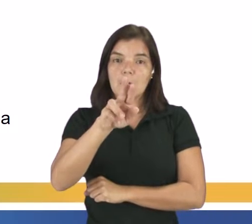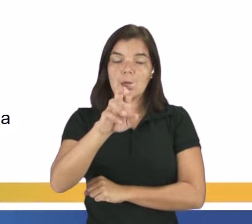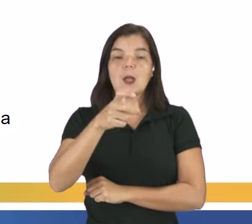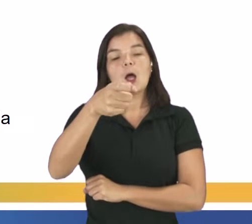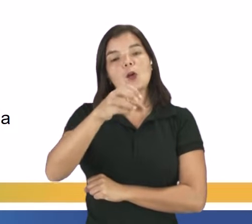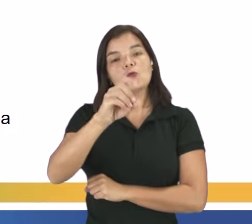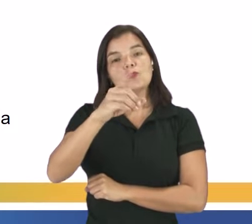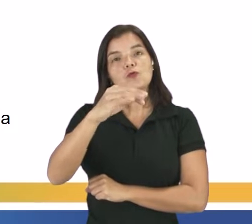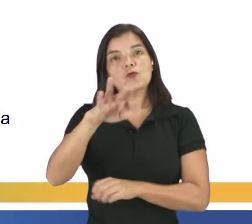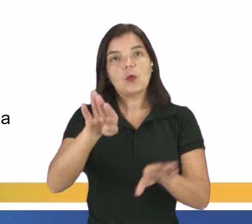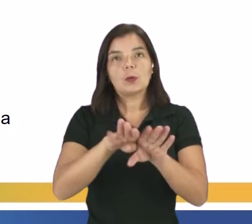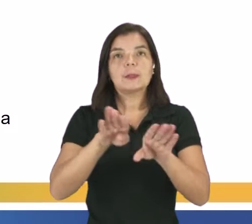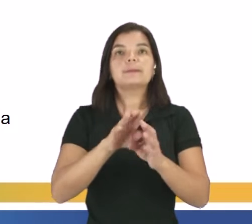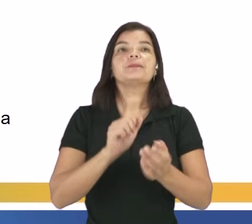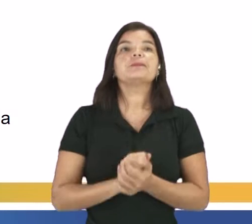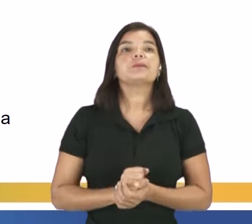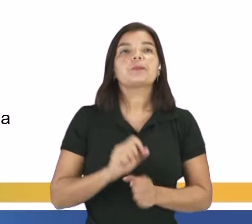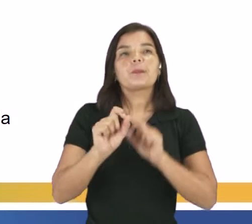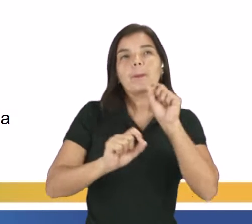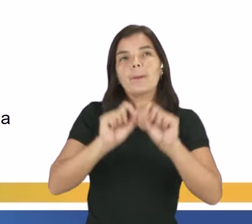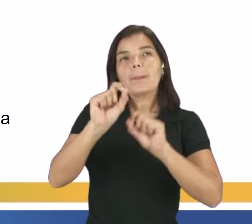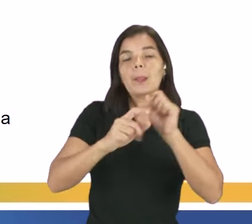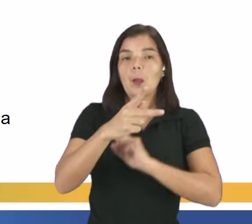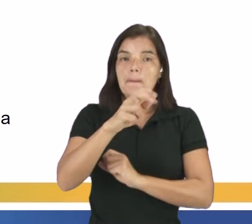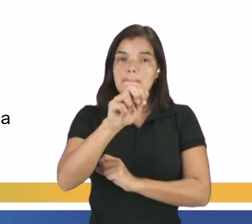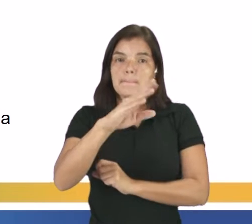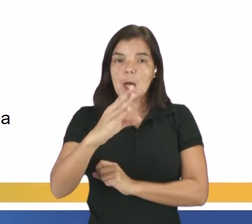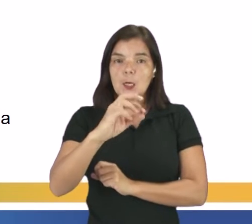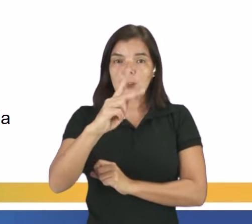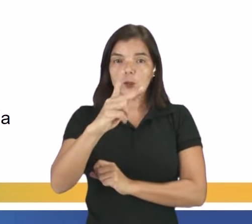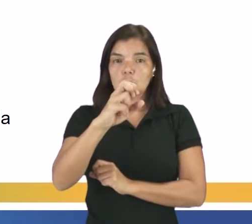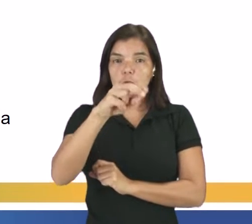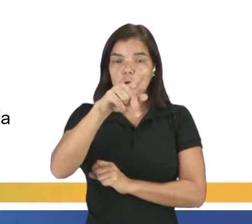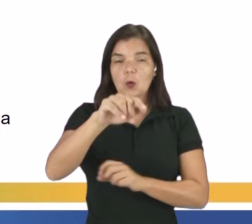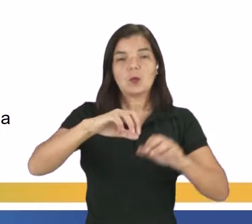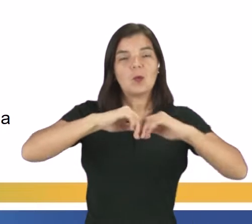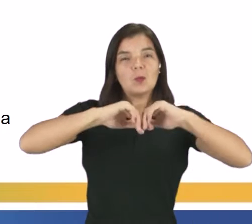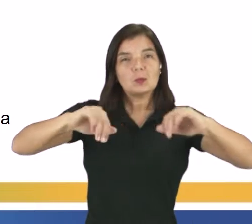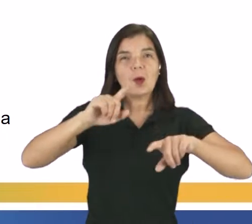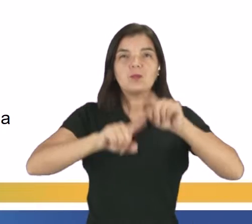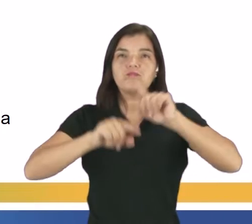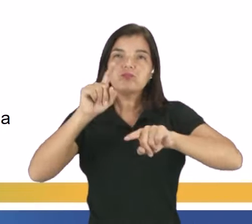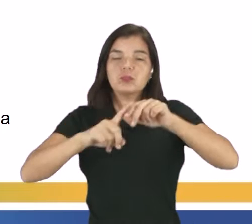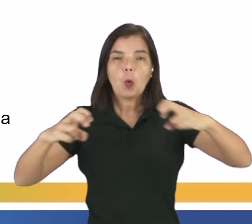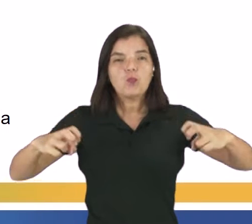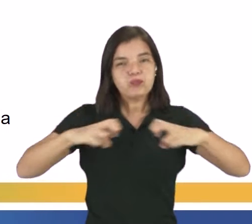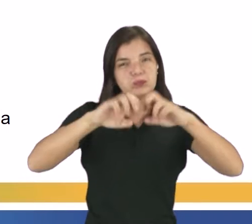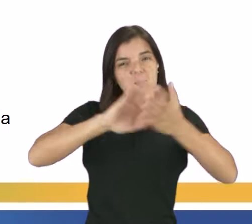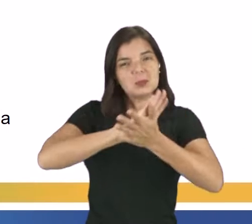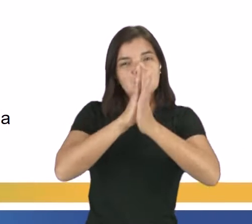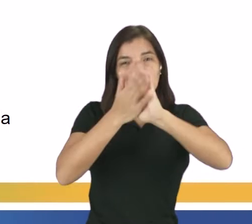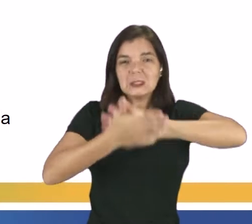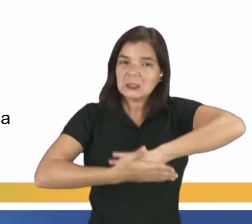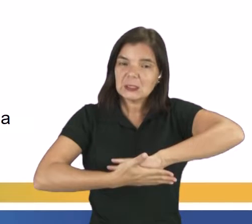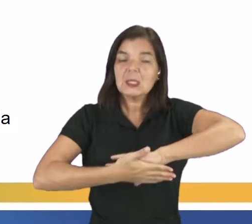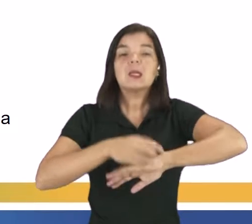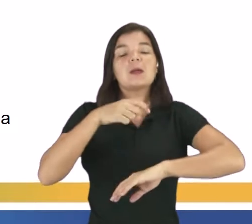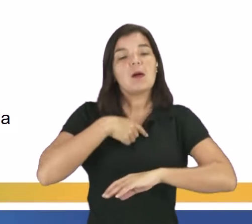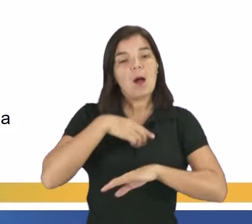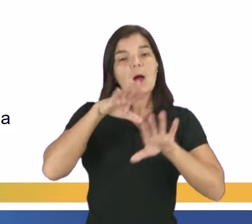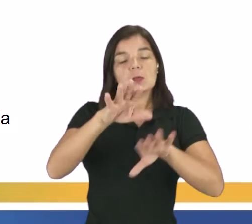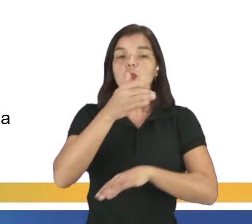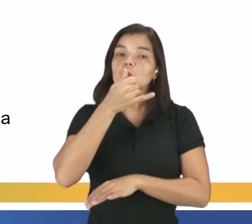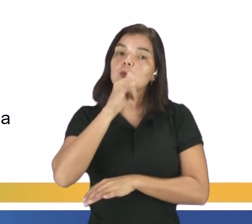veículos. Os para-choques são feitos de materiais que se deformam quando ocorre alguma colisão. Dessa forma, a